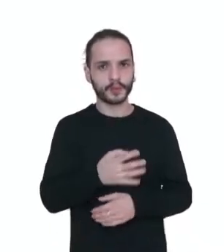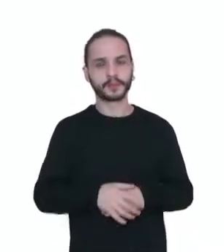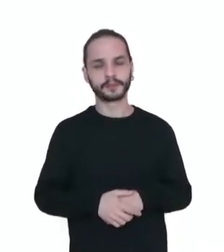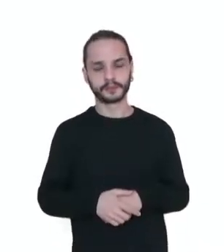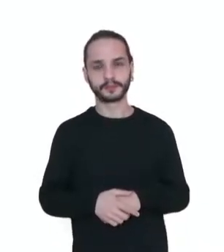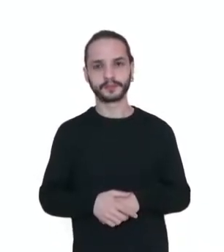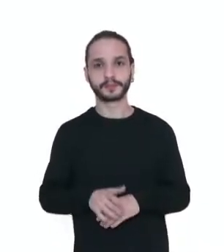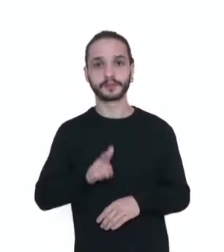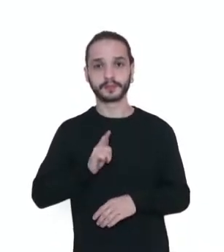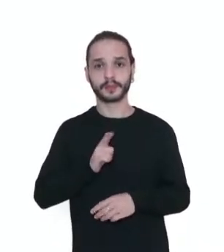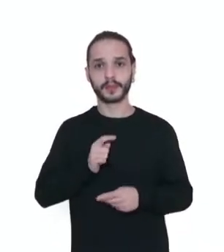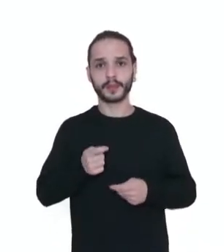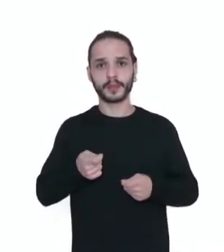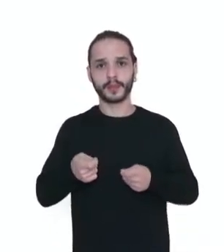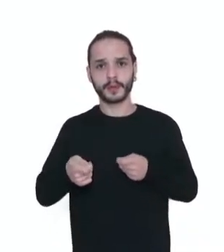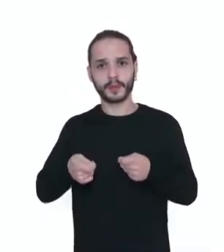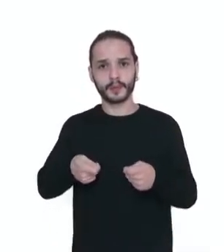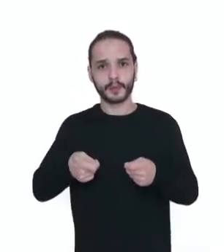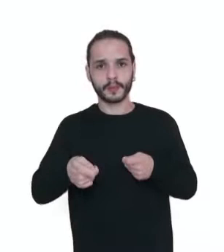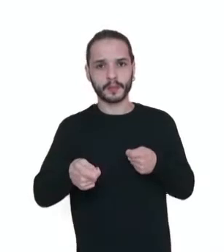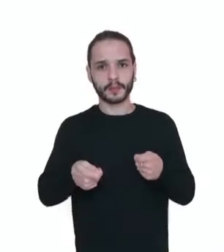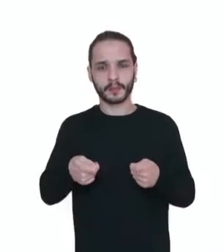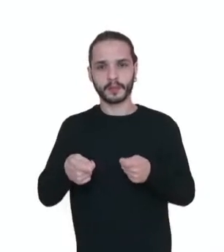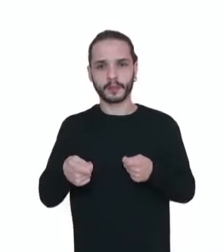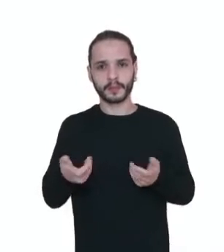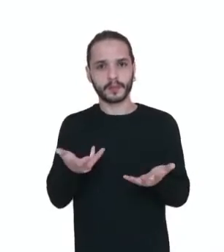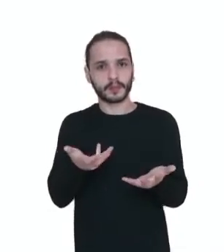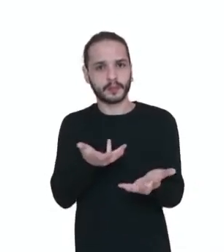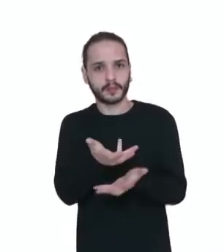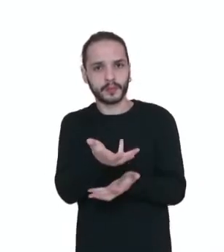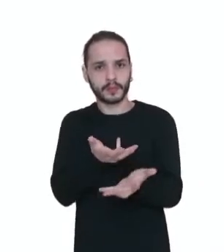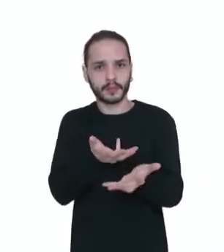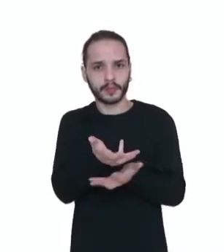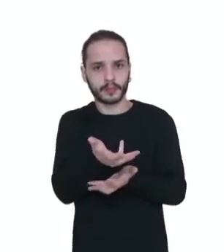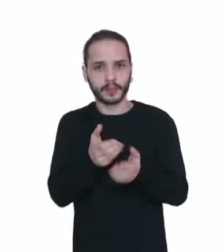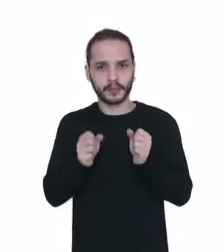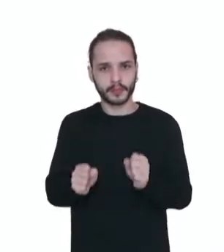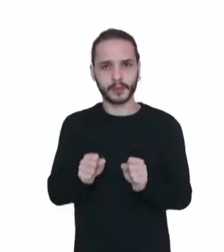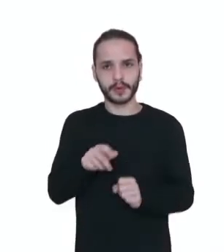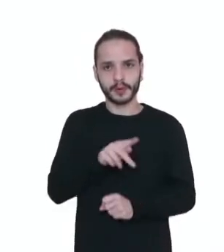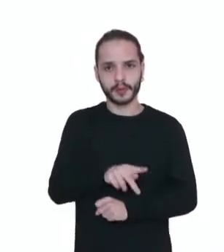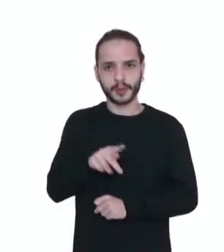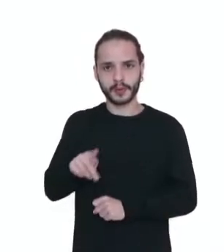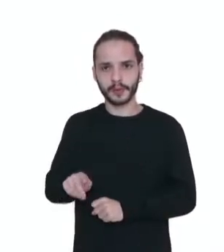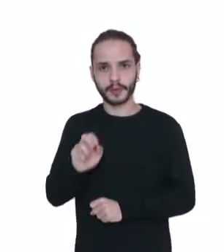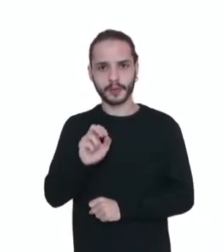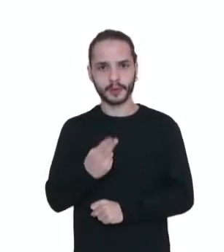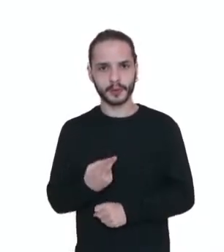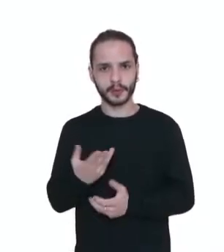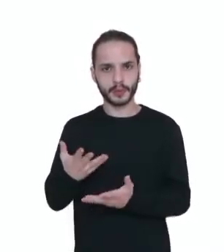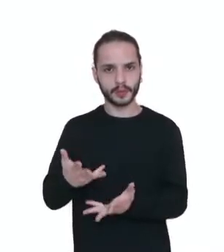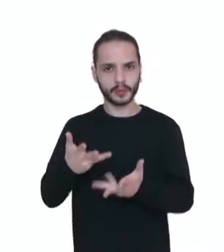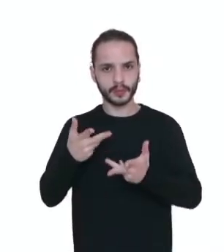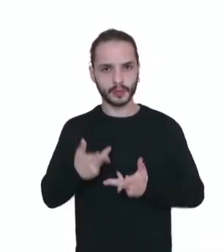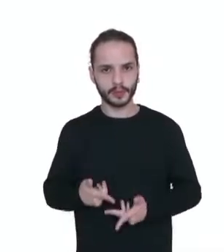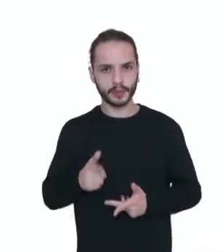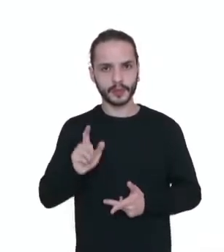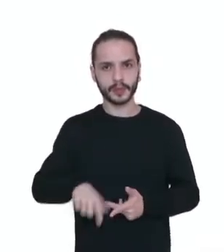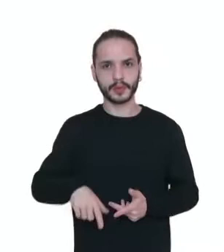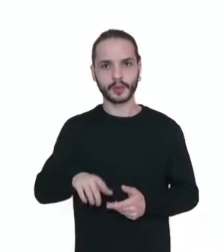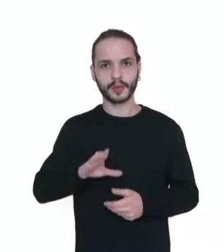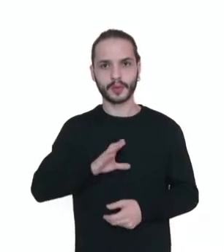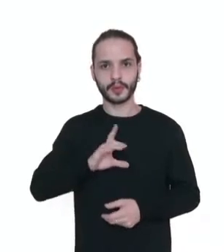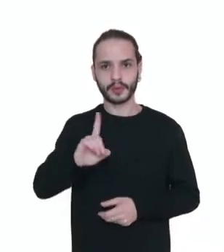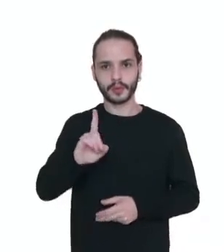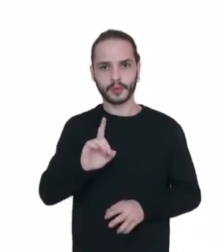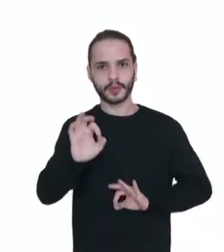a presença do mediador, né, que pode ser um professor ou alguém convidado, é o de coordenar a prática,